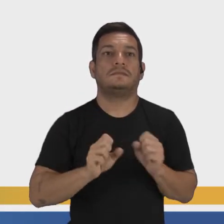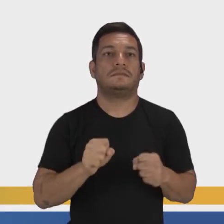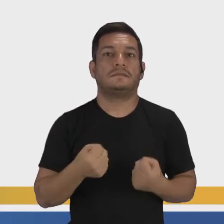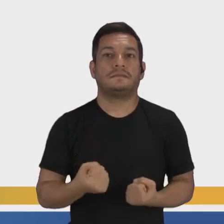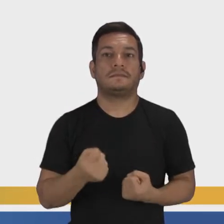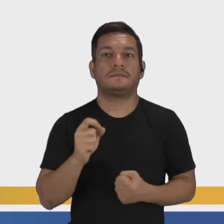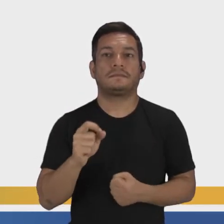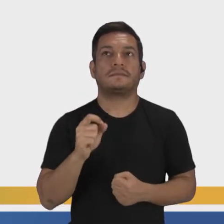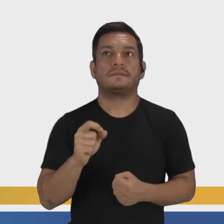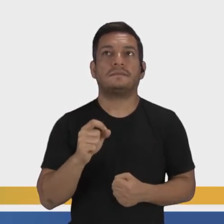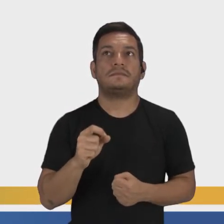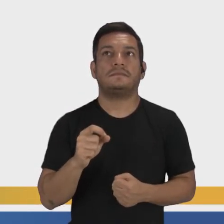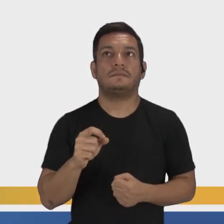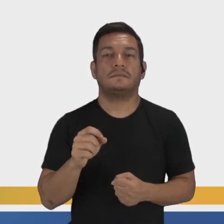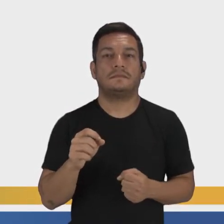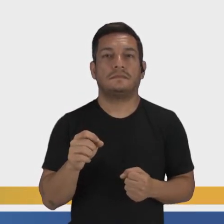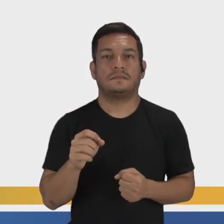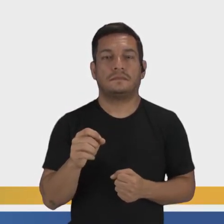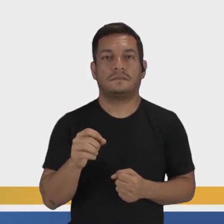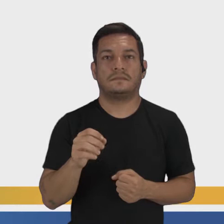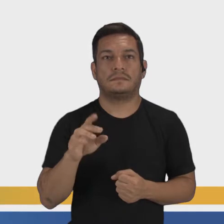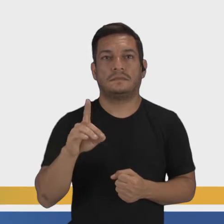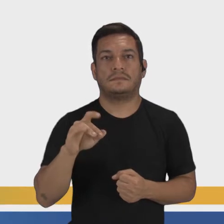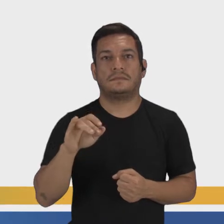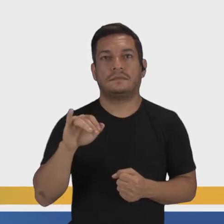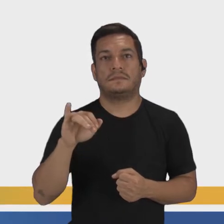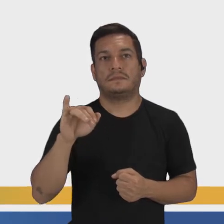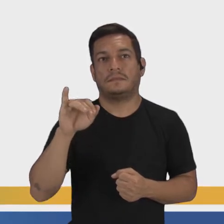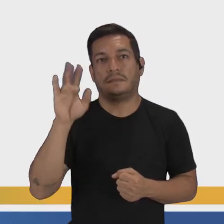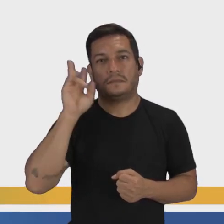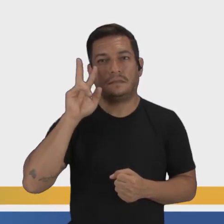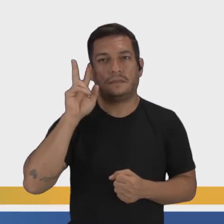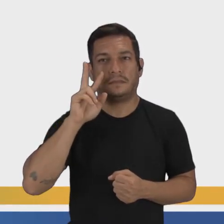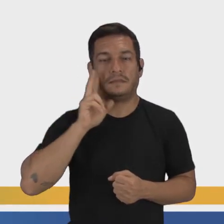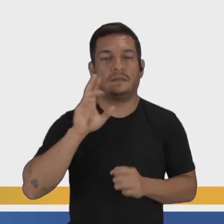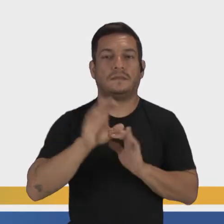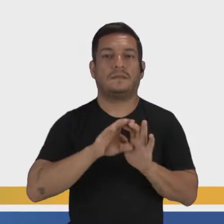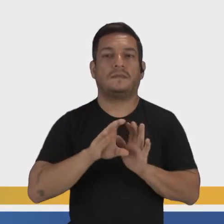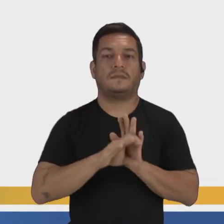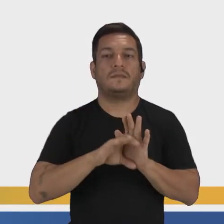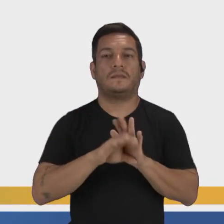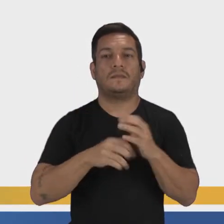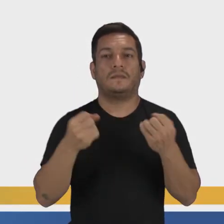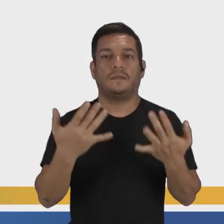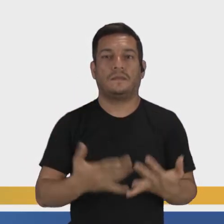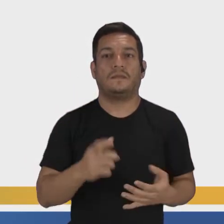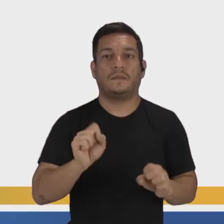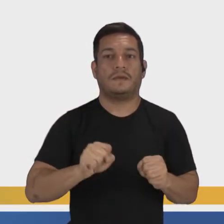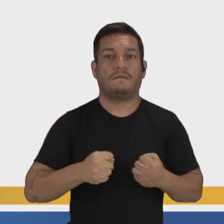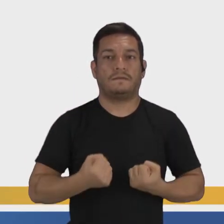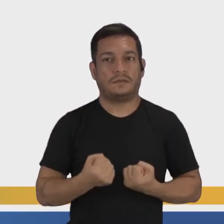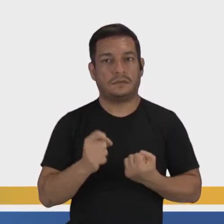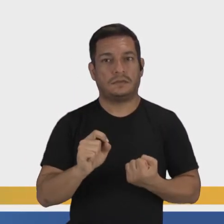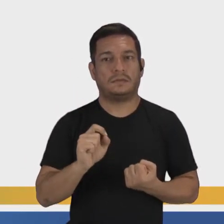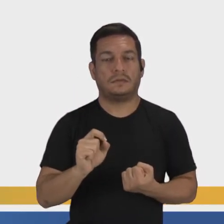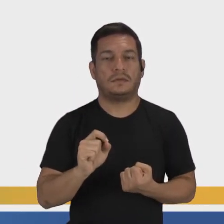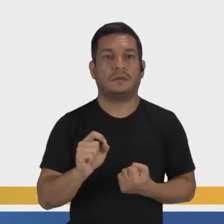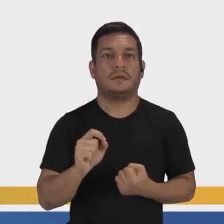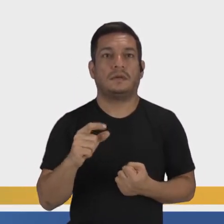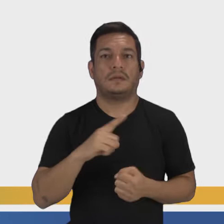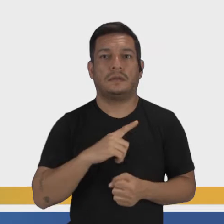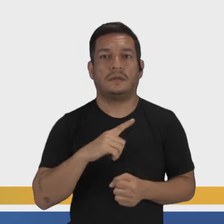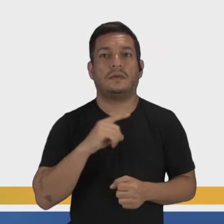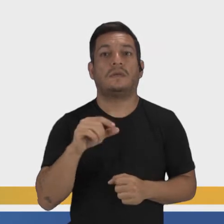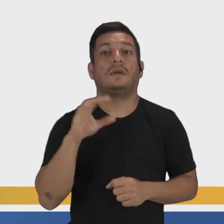força sendo aplicada na diagonal. E lembra lá atrás no conceito, quando eu falei que essa força ela tem que